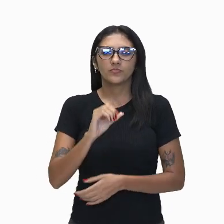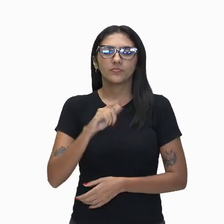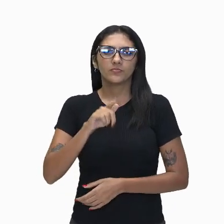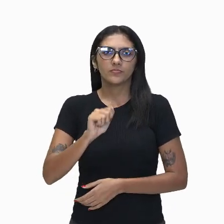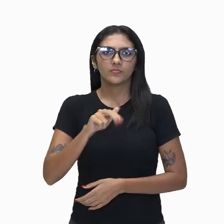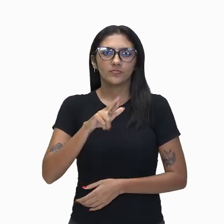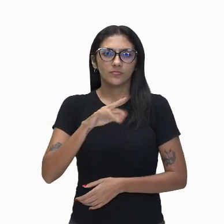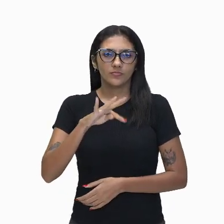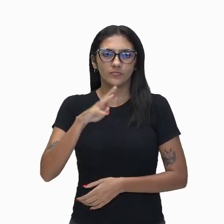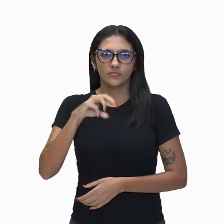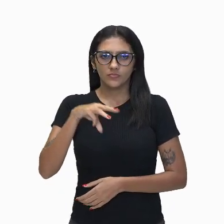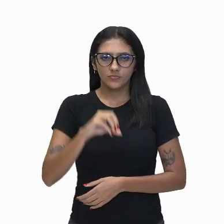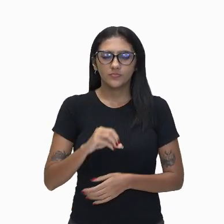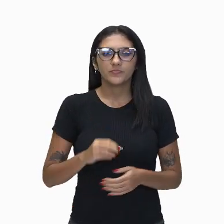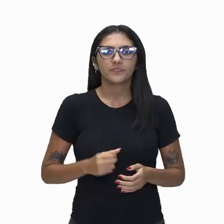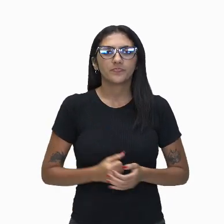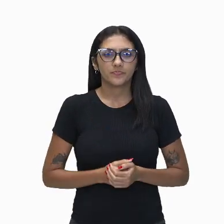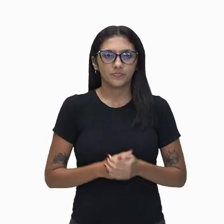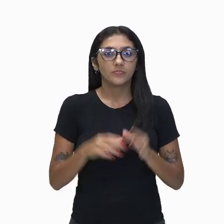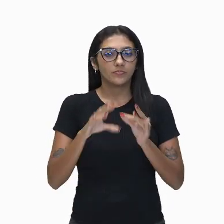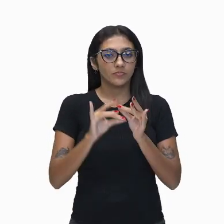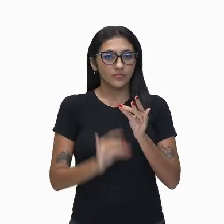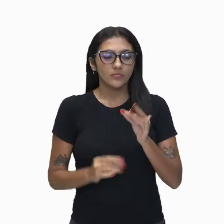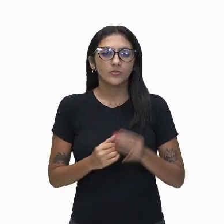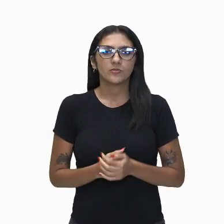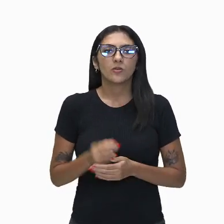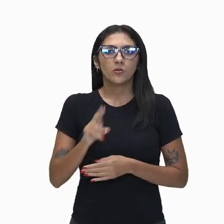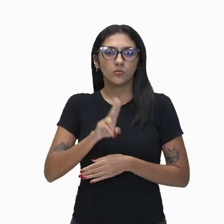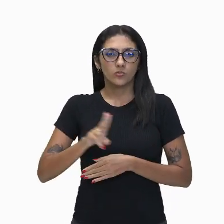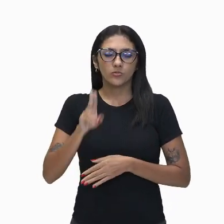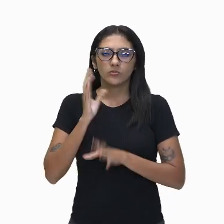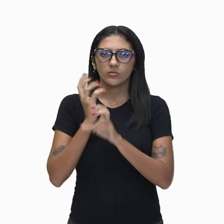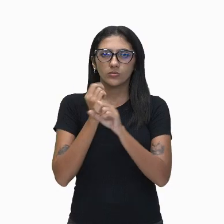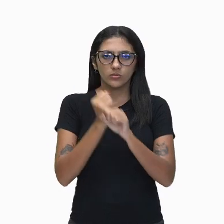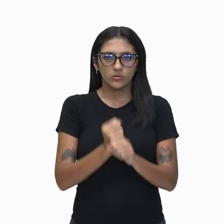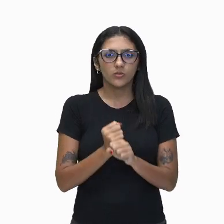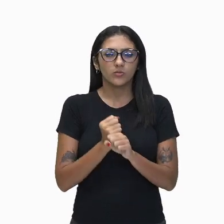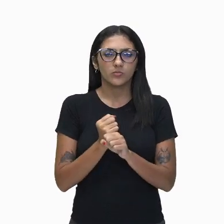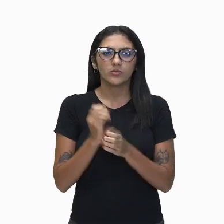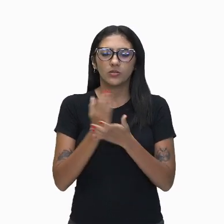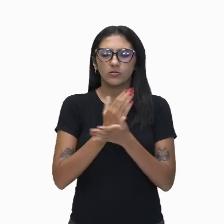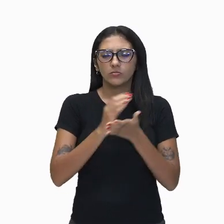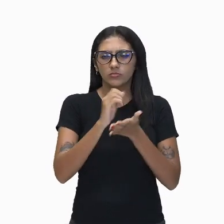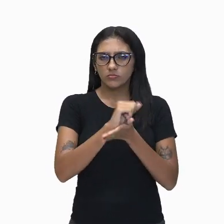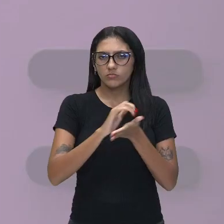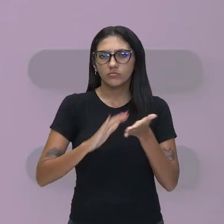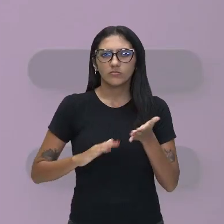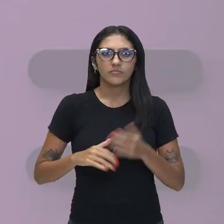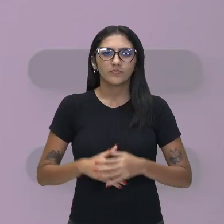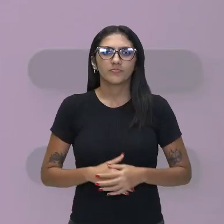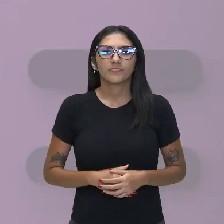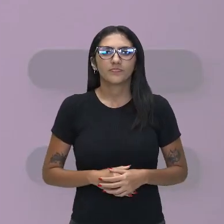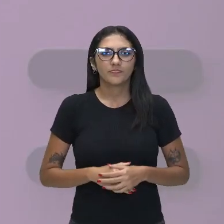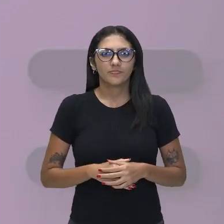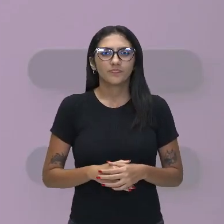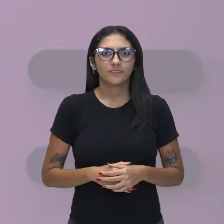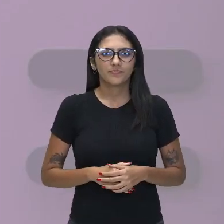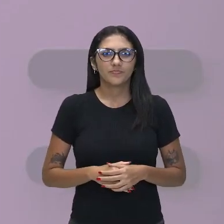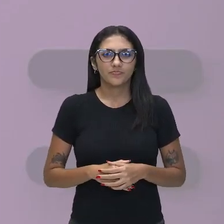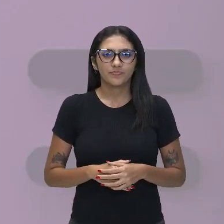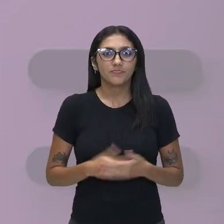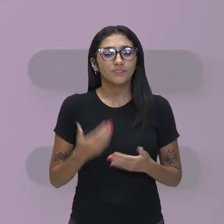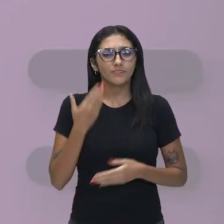logaritmo. O detalhamento, a aplicação dos logaritmos em questões, ok?